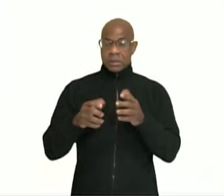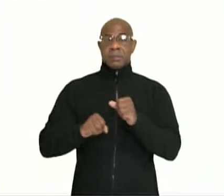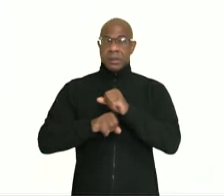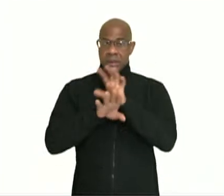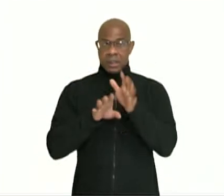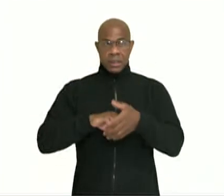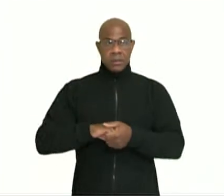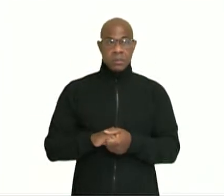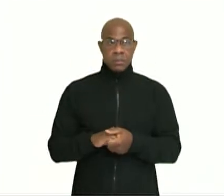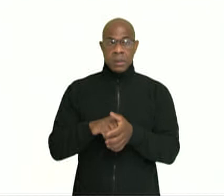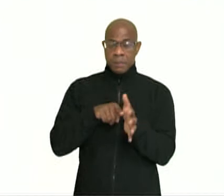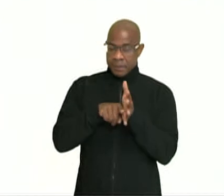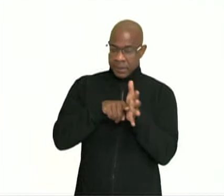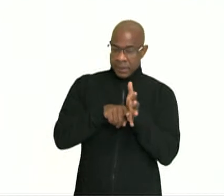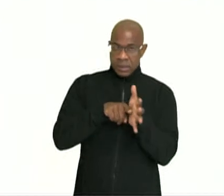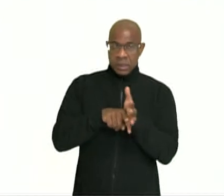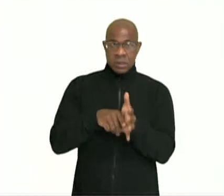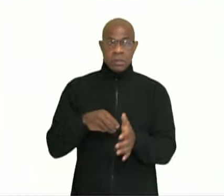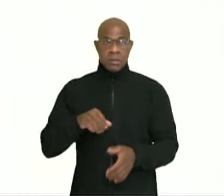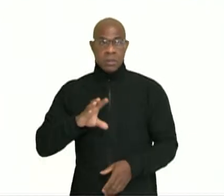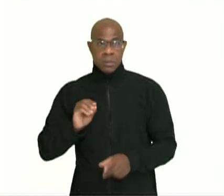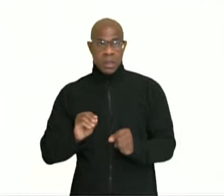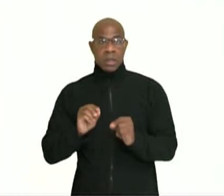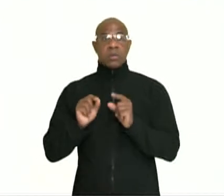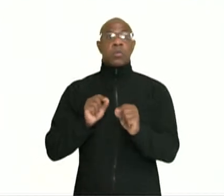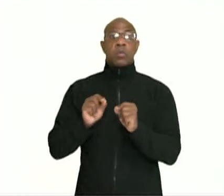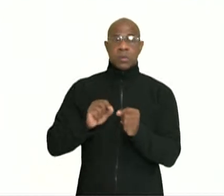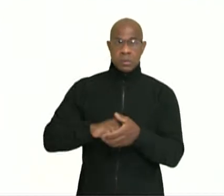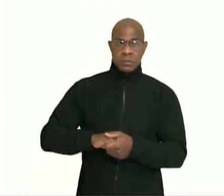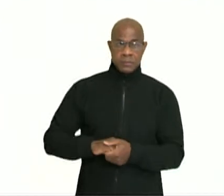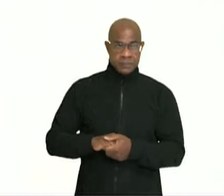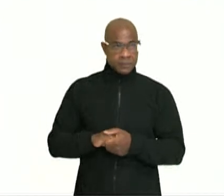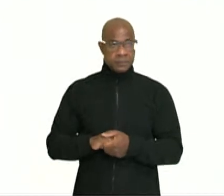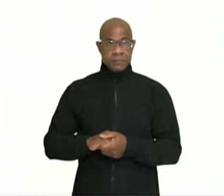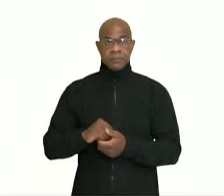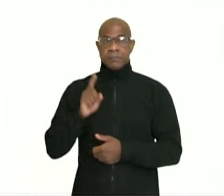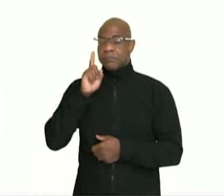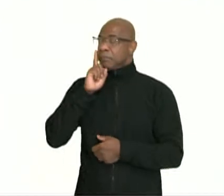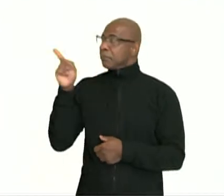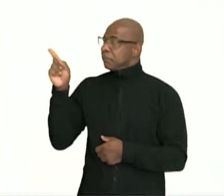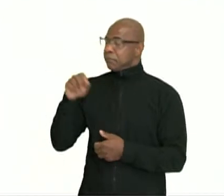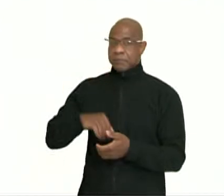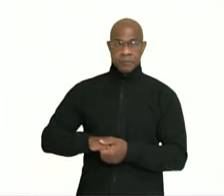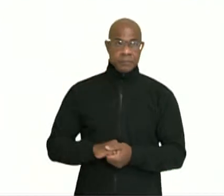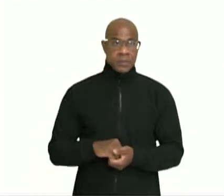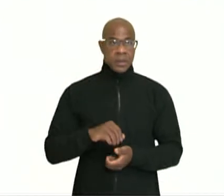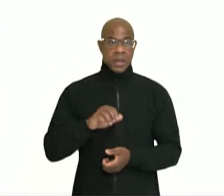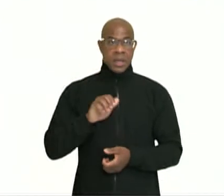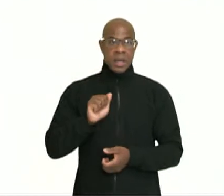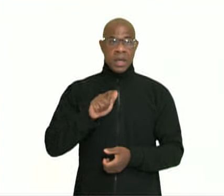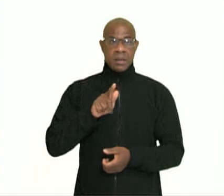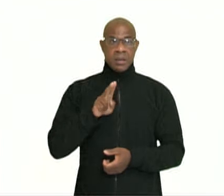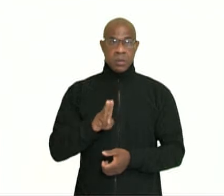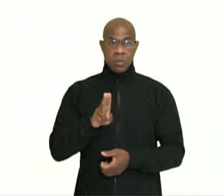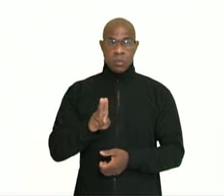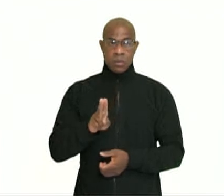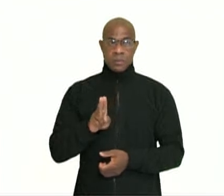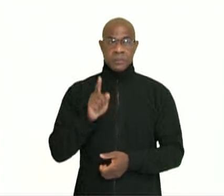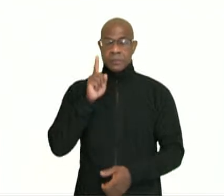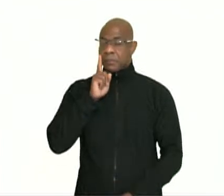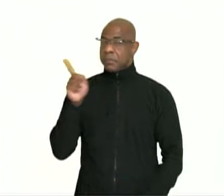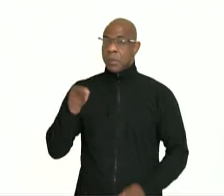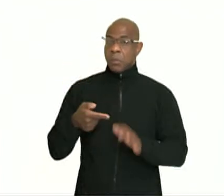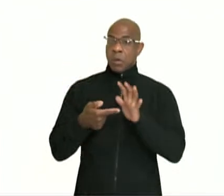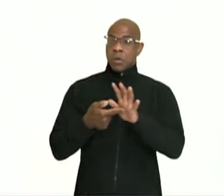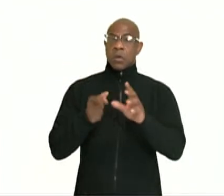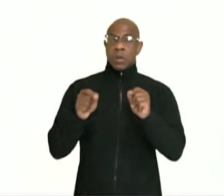em março no periódico científico da American Geophysical Union, a AGU na sigla em inglês, mostrou